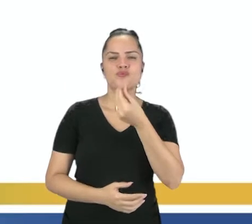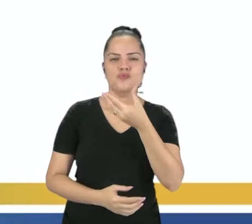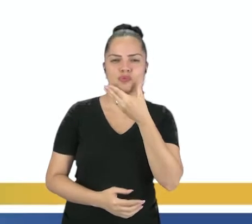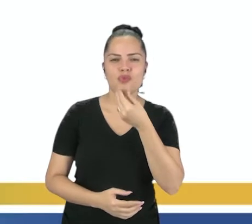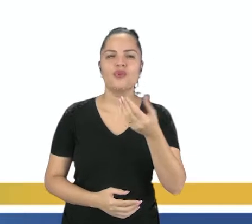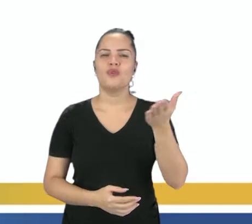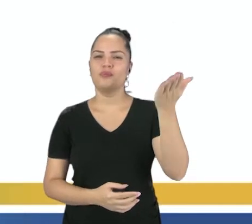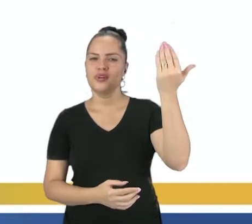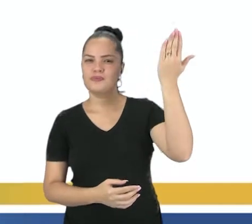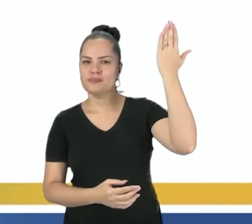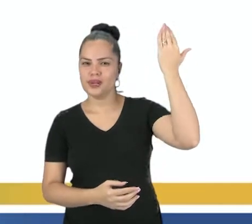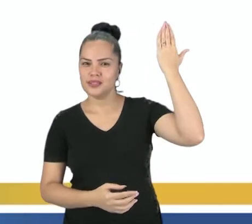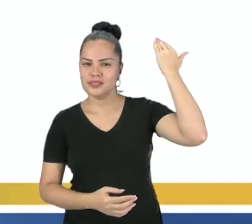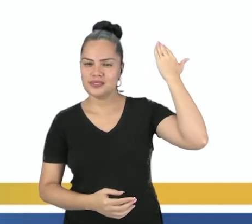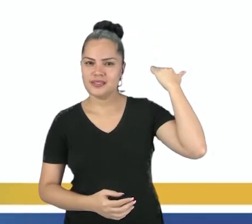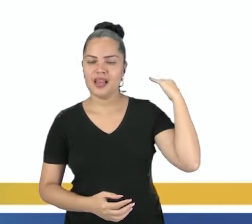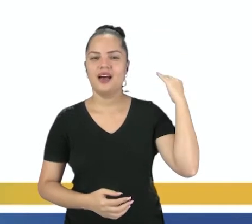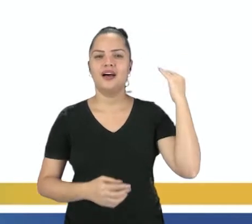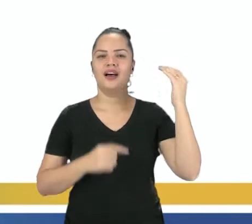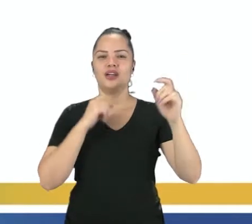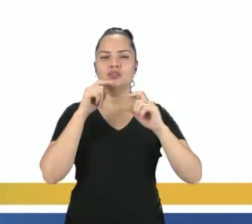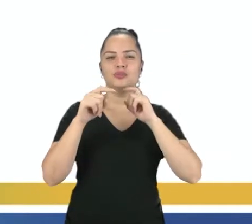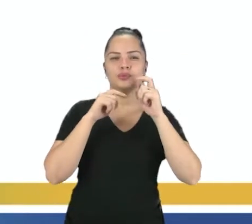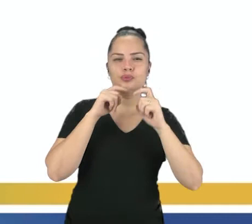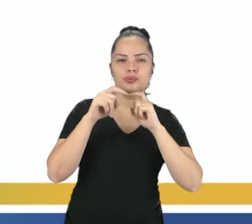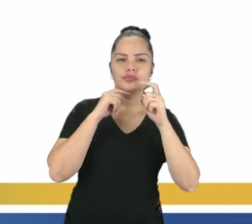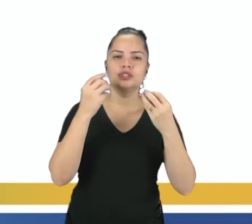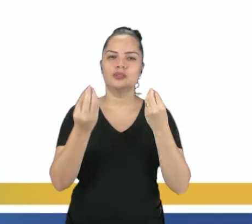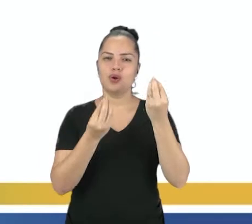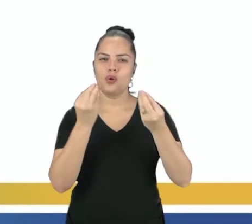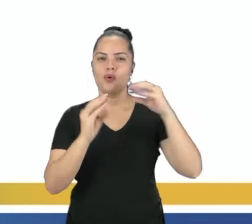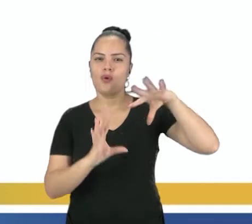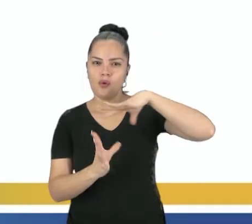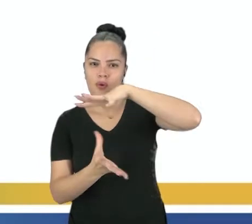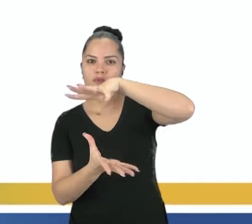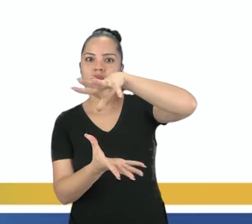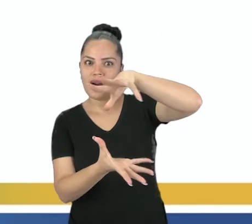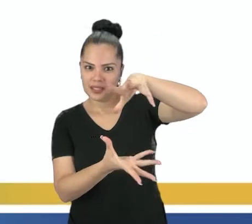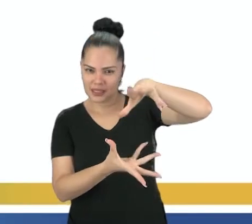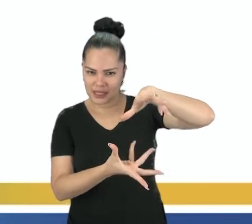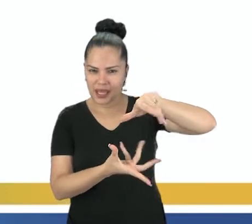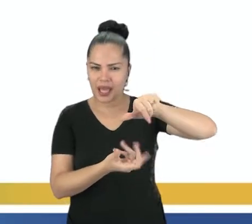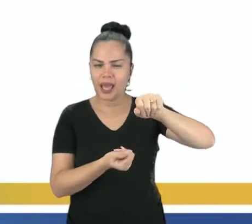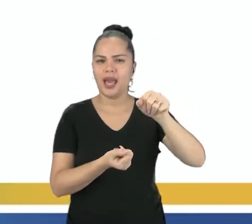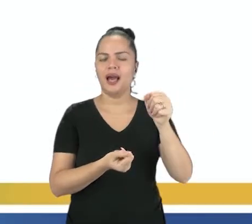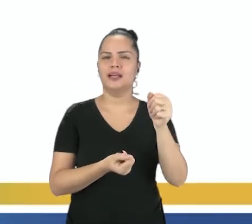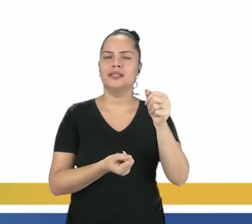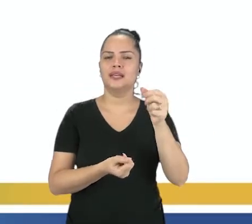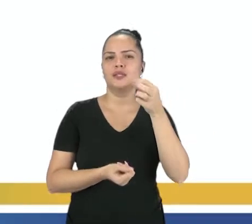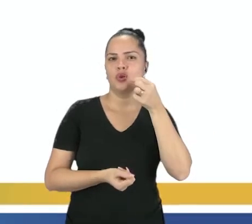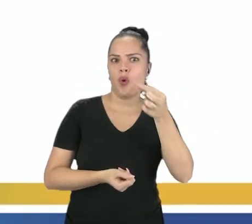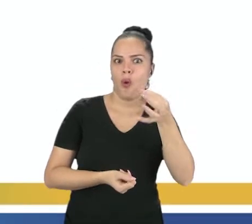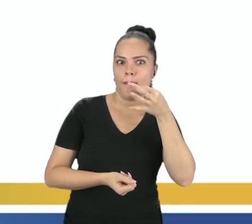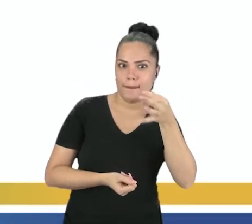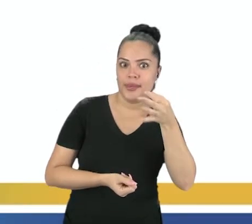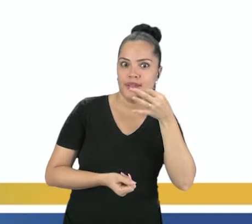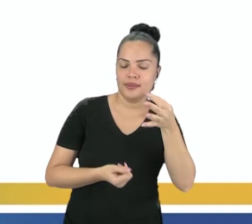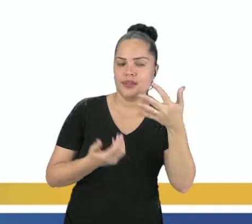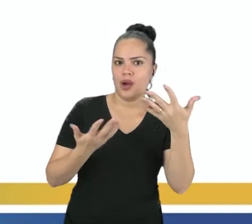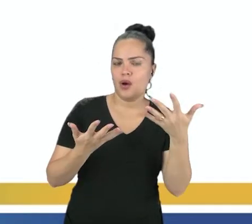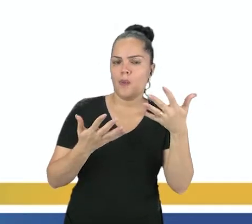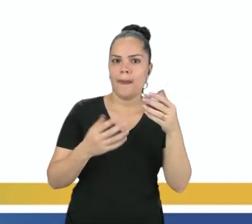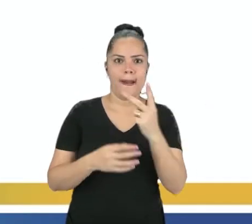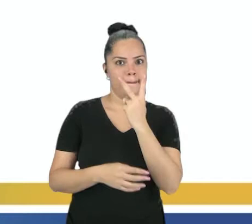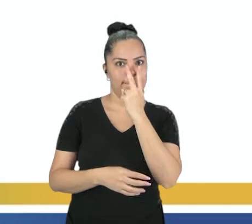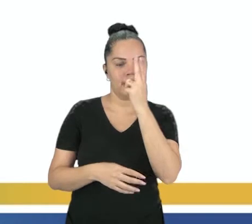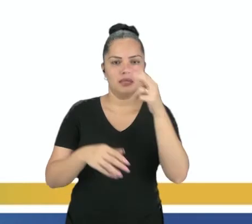começou a indagar sobre qual seria a forma da Terra, uma das primeiras hipóteses que surgiram é que ela teria a forma de um